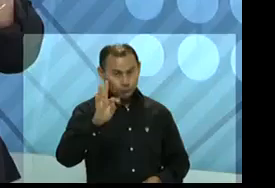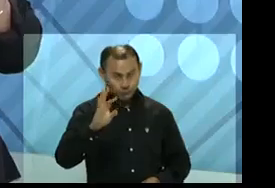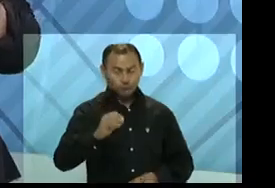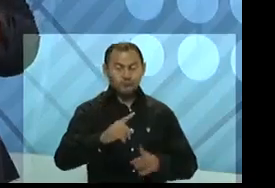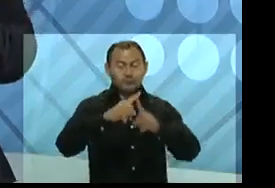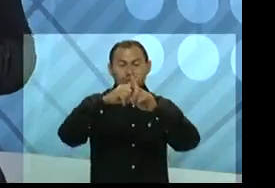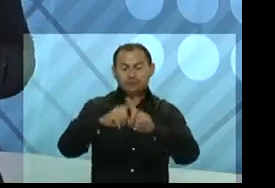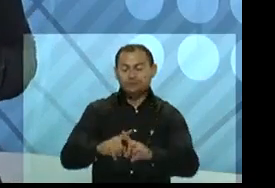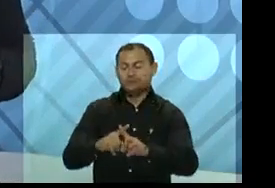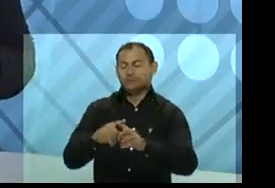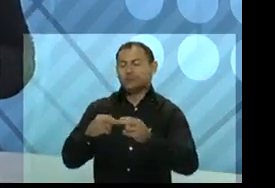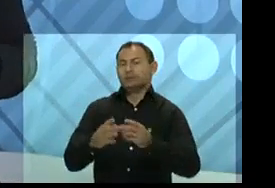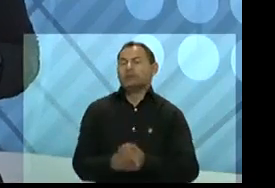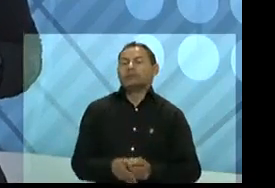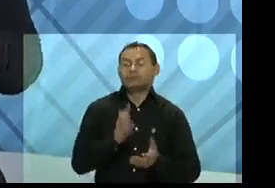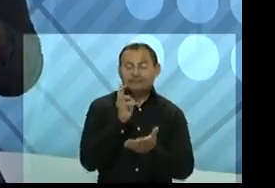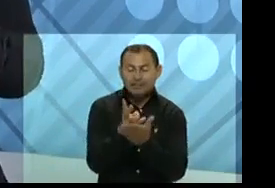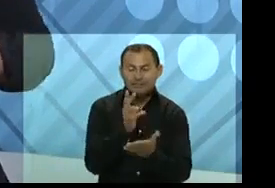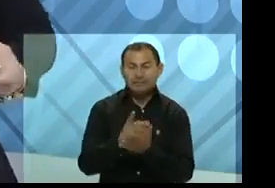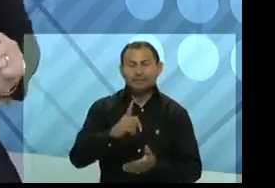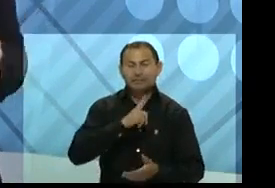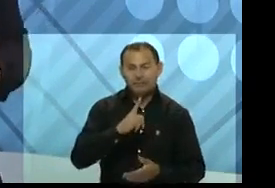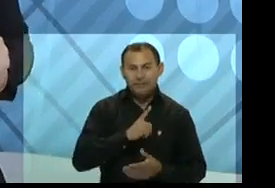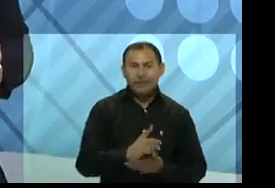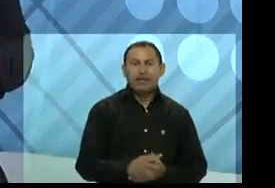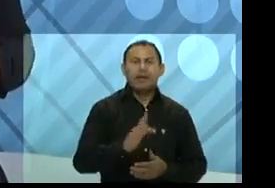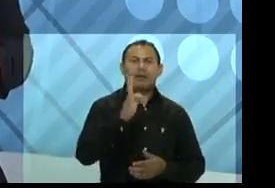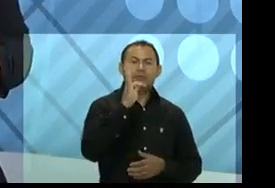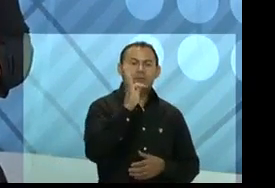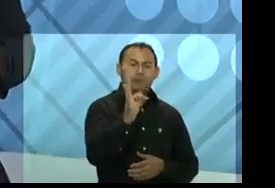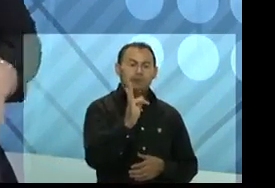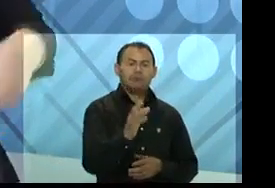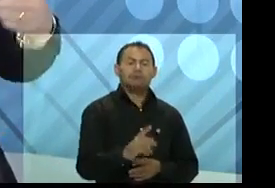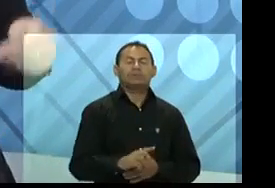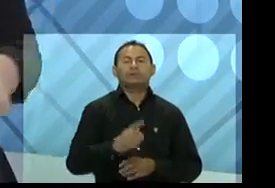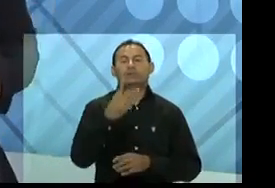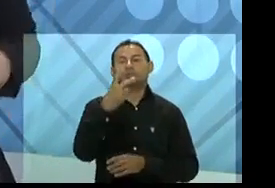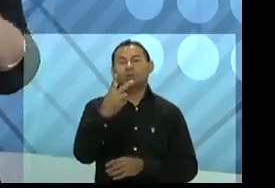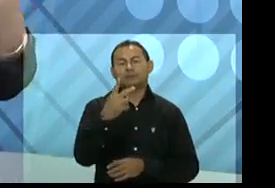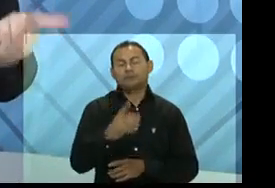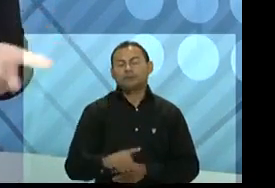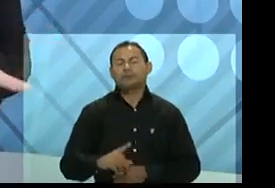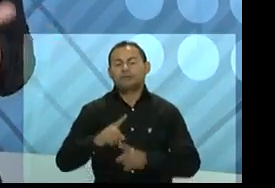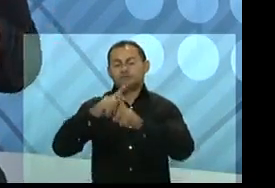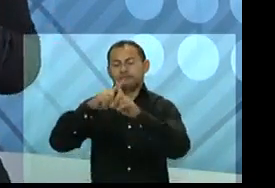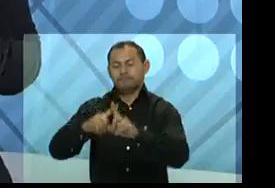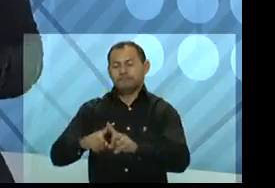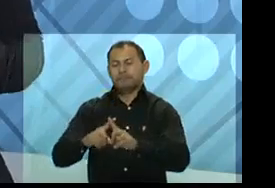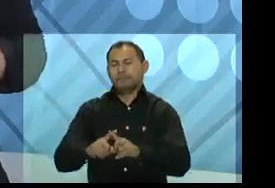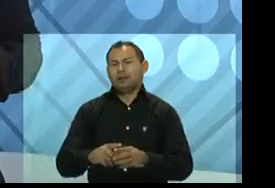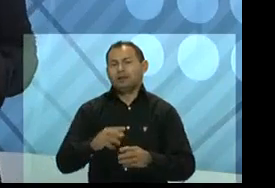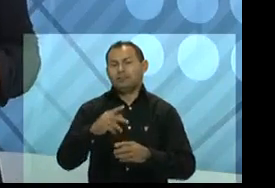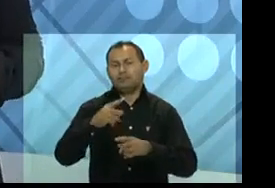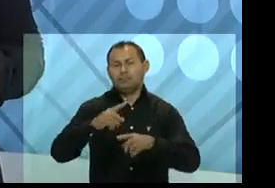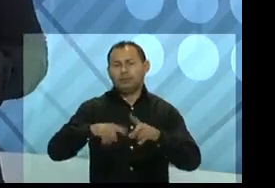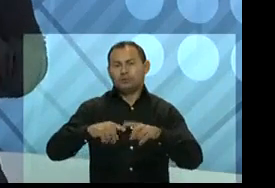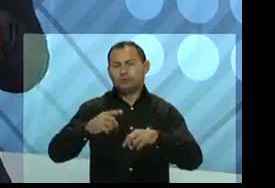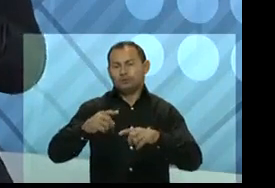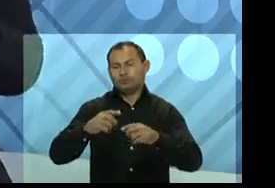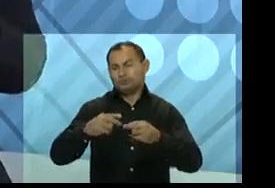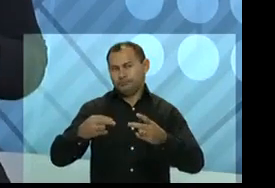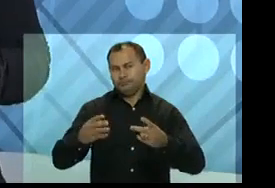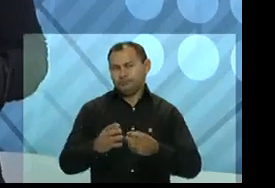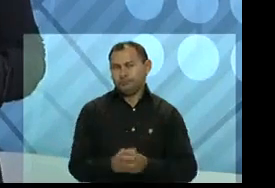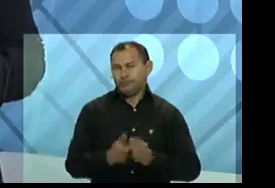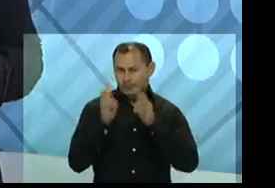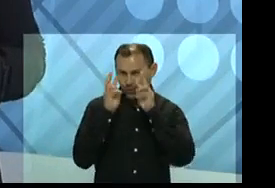de duas funções, nós vamos aplicar a regra do produto. Ai, professora, mas como que eu faço para aplicar a regra do produto?